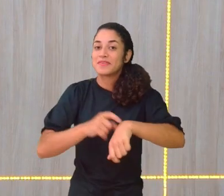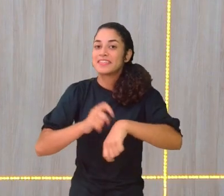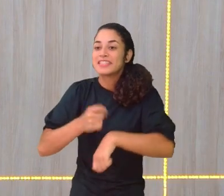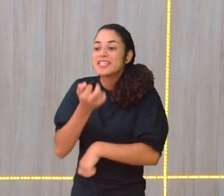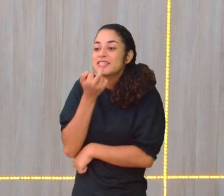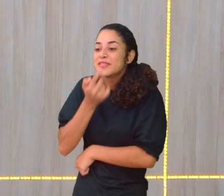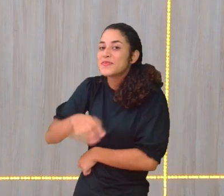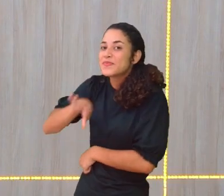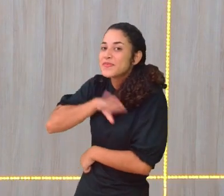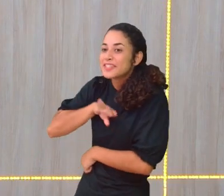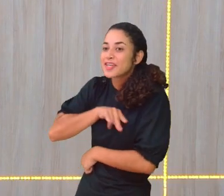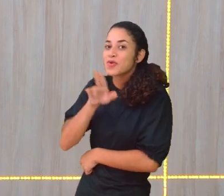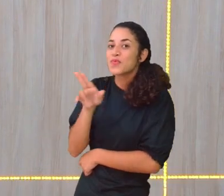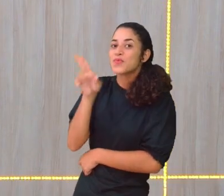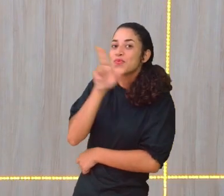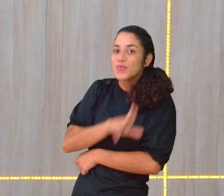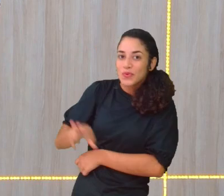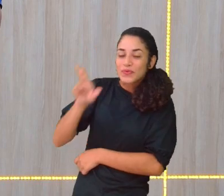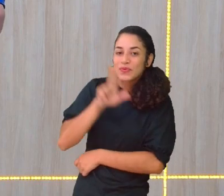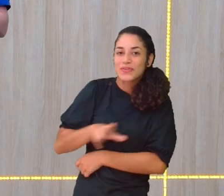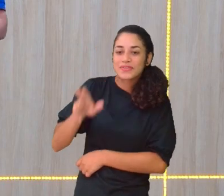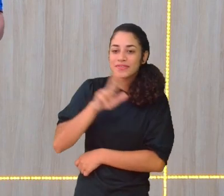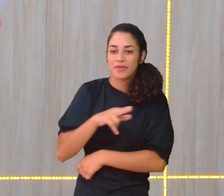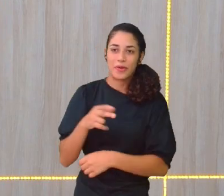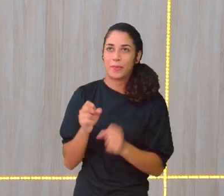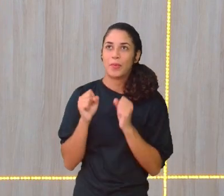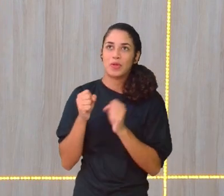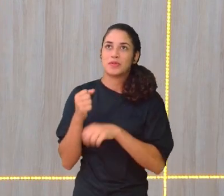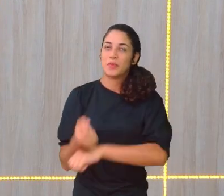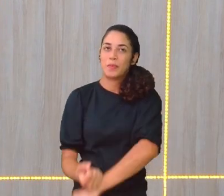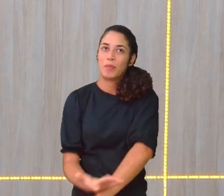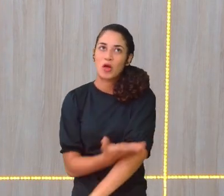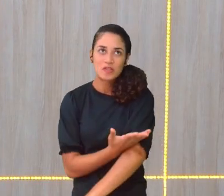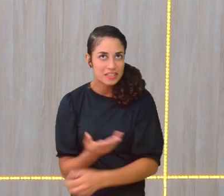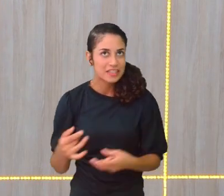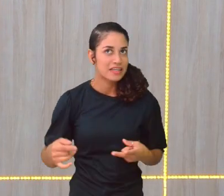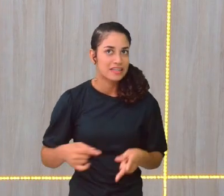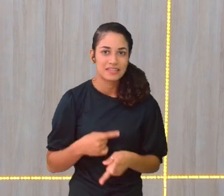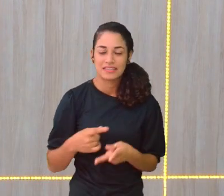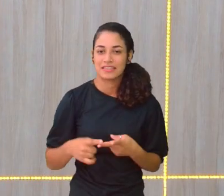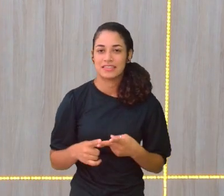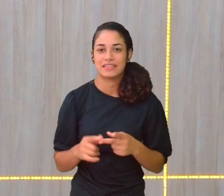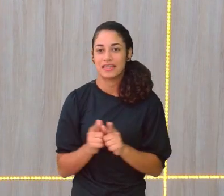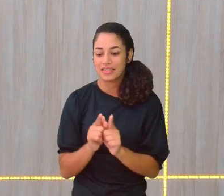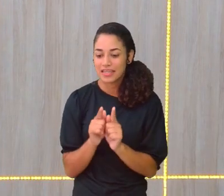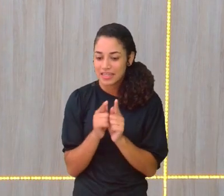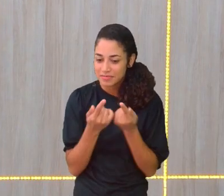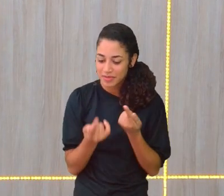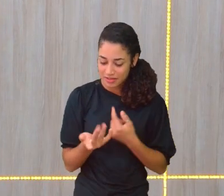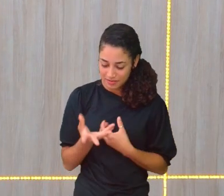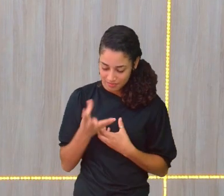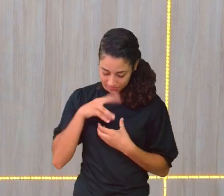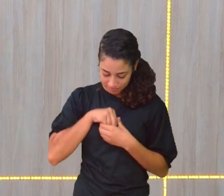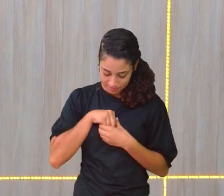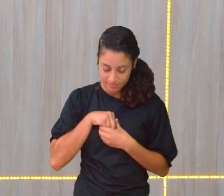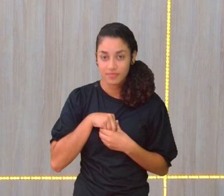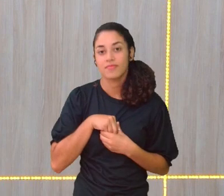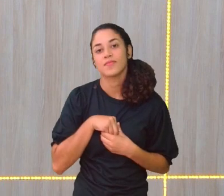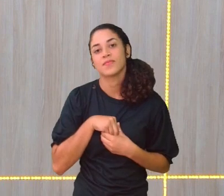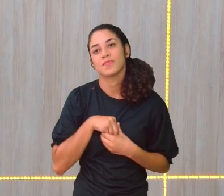é, nas suas emoções, ela usou aí a gramática internalizada, não